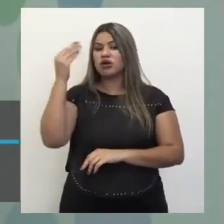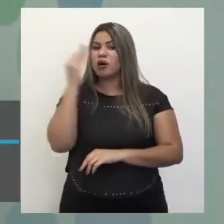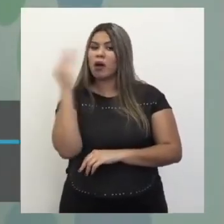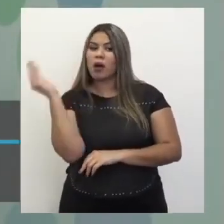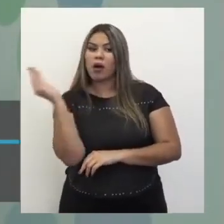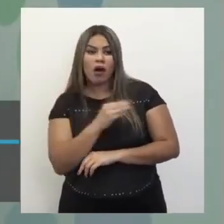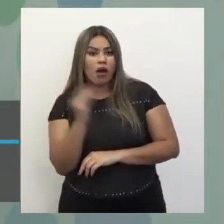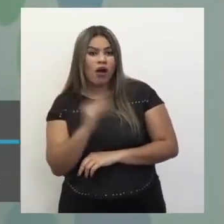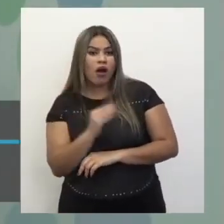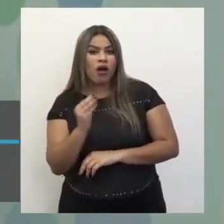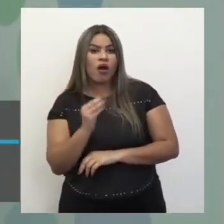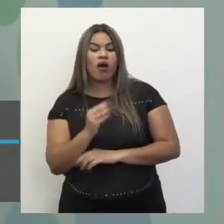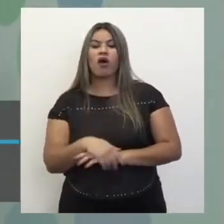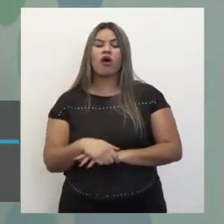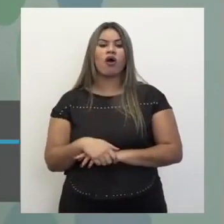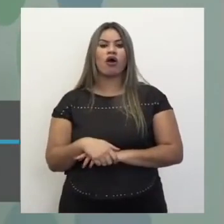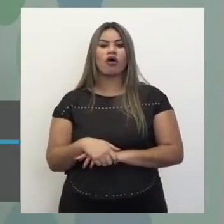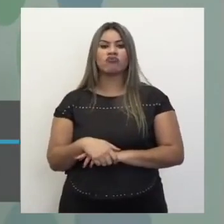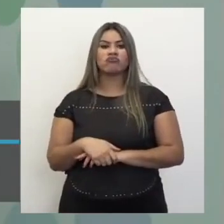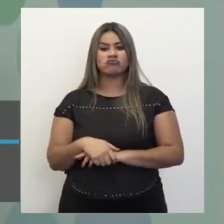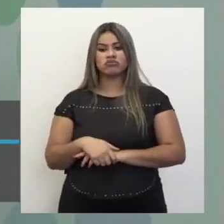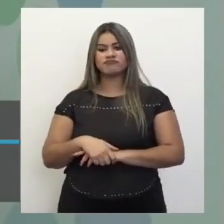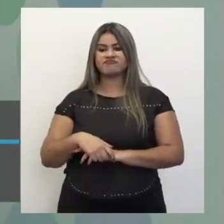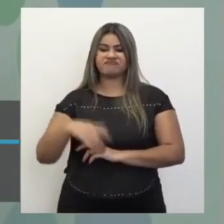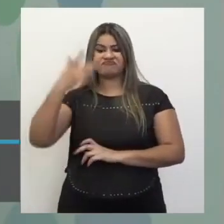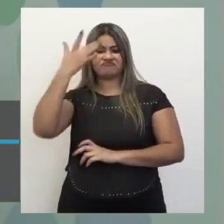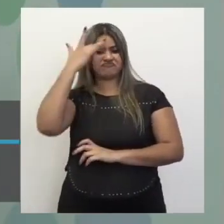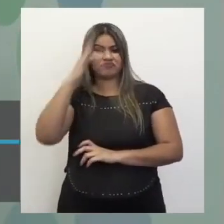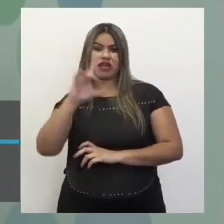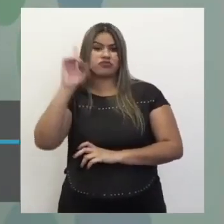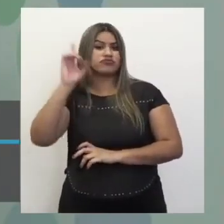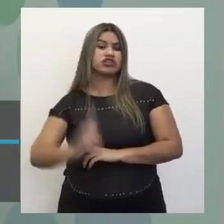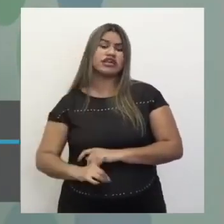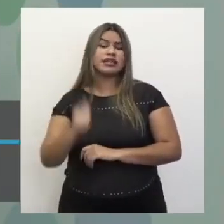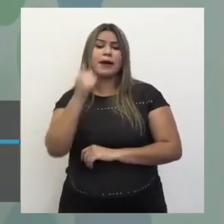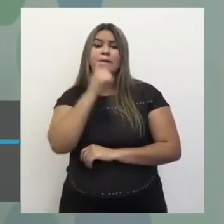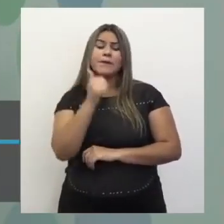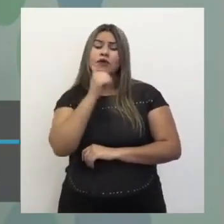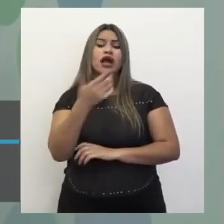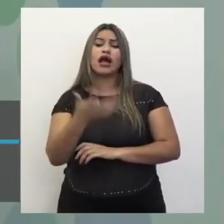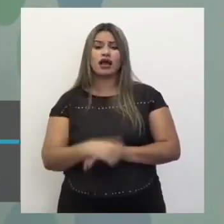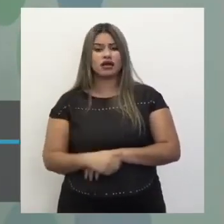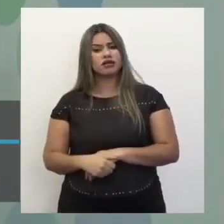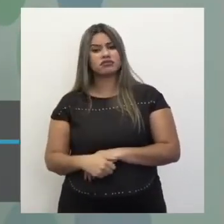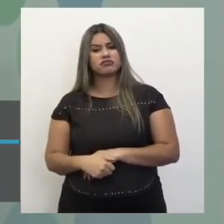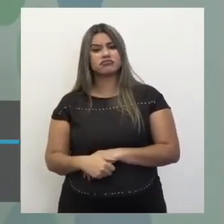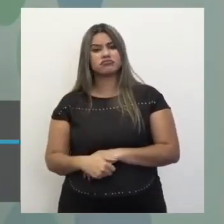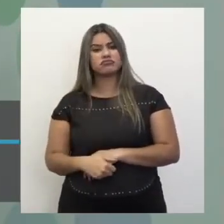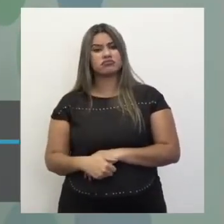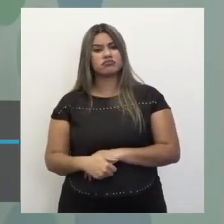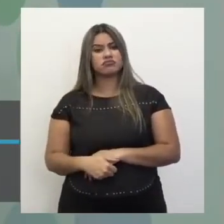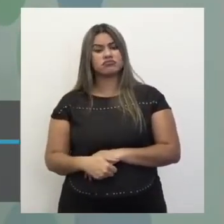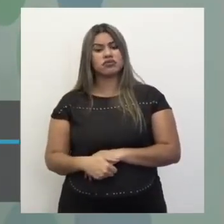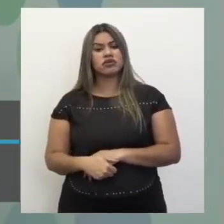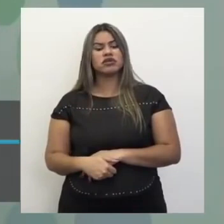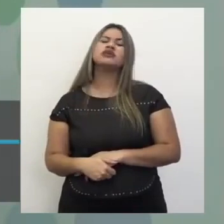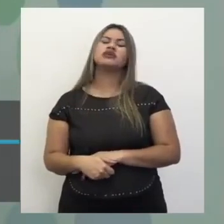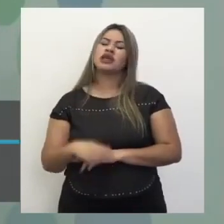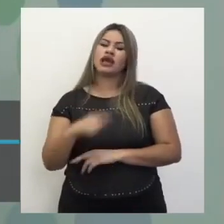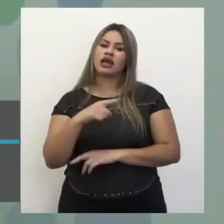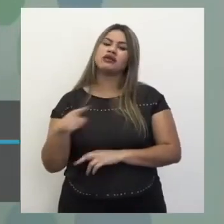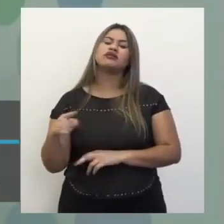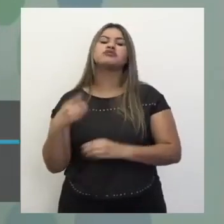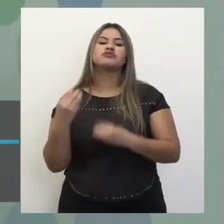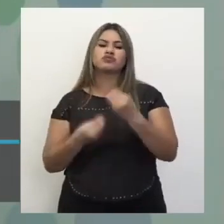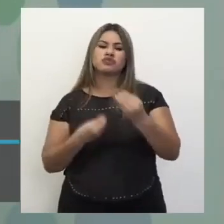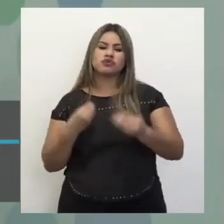porque desconhecem, ou menosprezando o direito da mulher, né, a participar. Né? E nesse sentido isso acaba